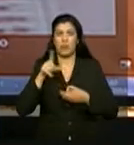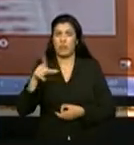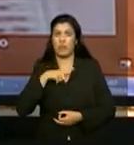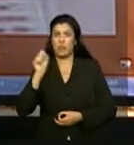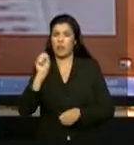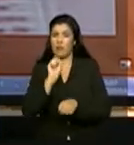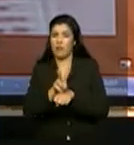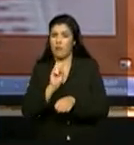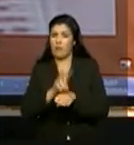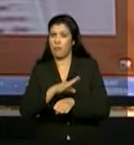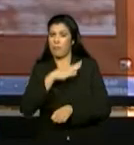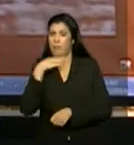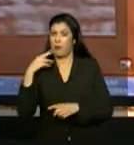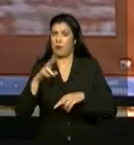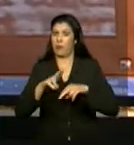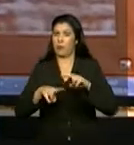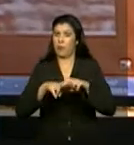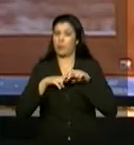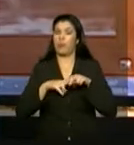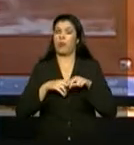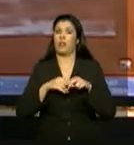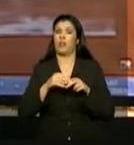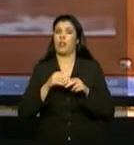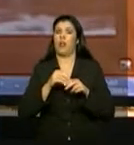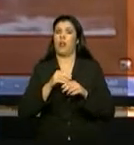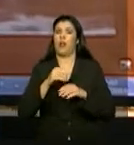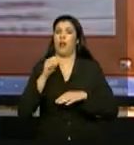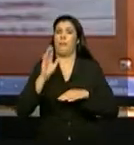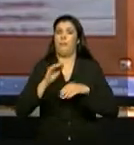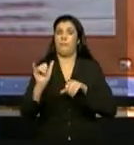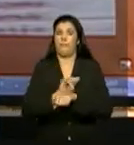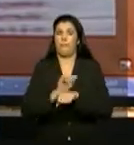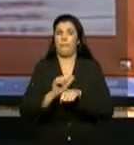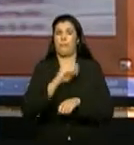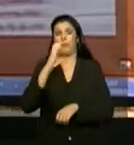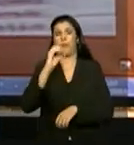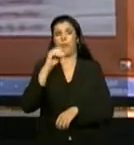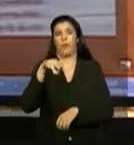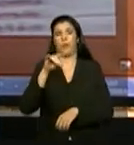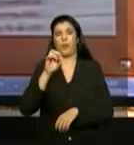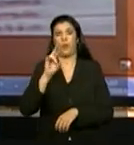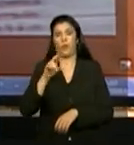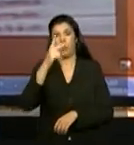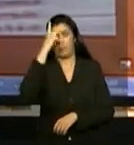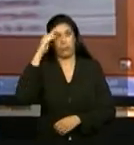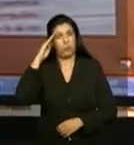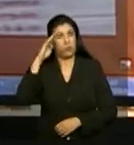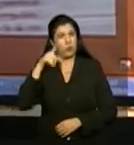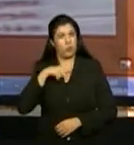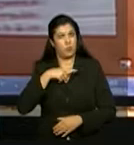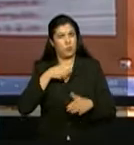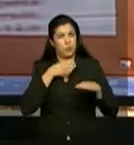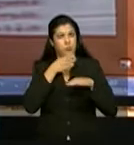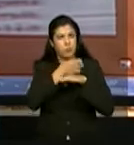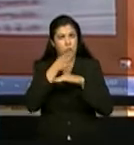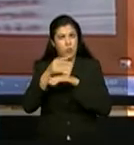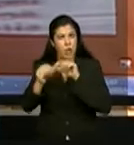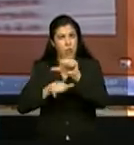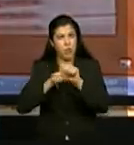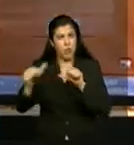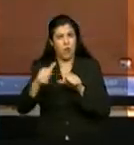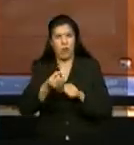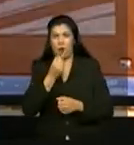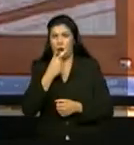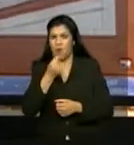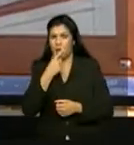envenenado em uma ação da operação condor a principal suspeita é de que agentes infiltrados teriam trocado seus remédios